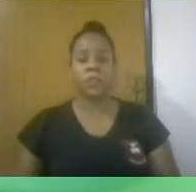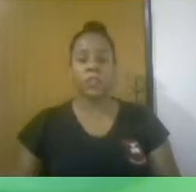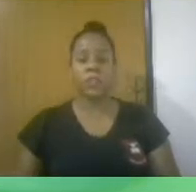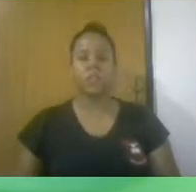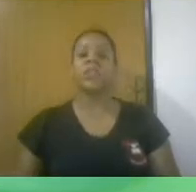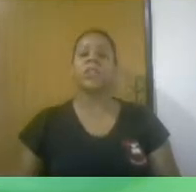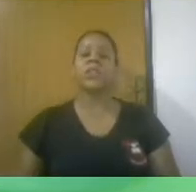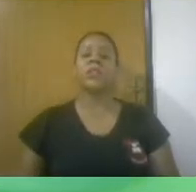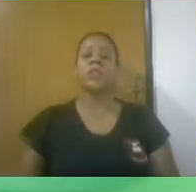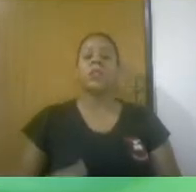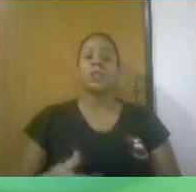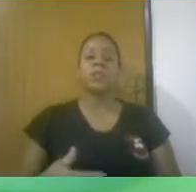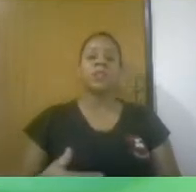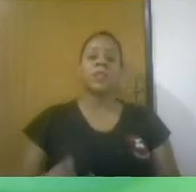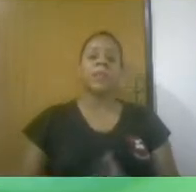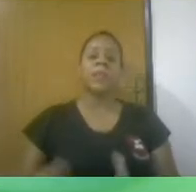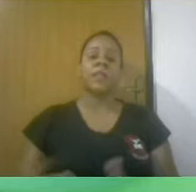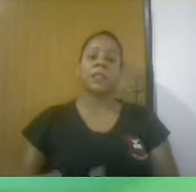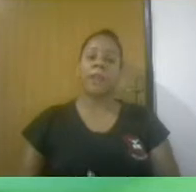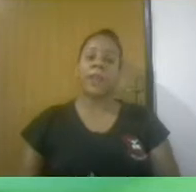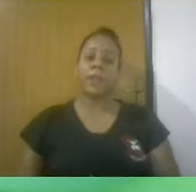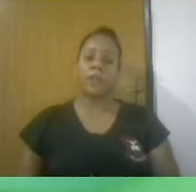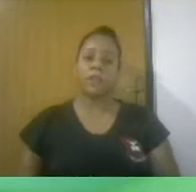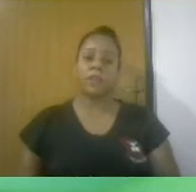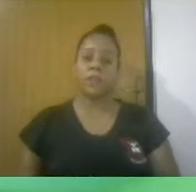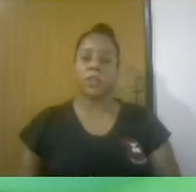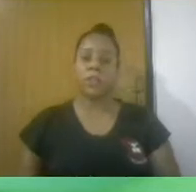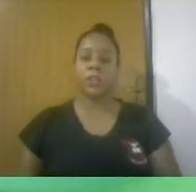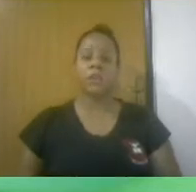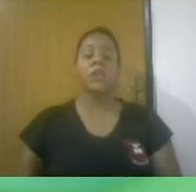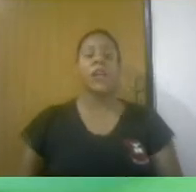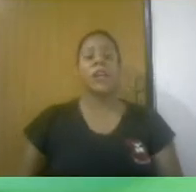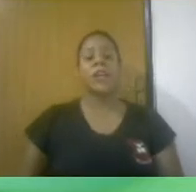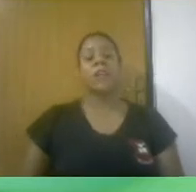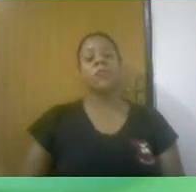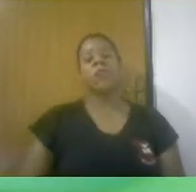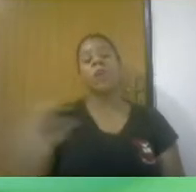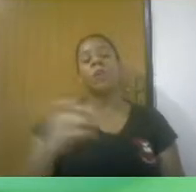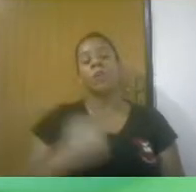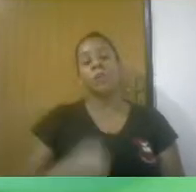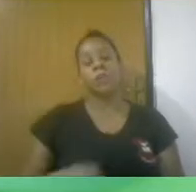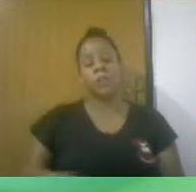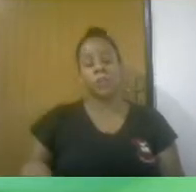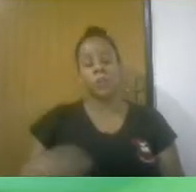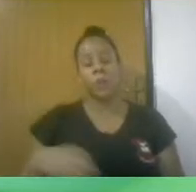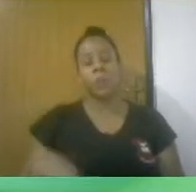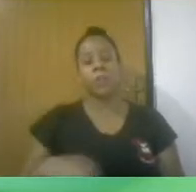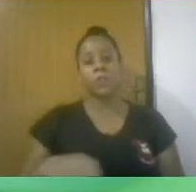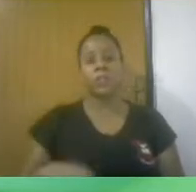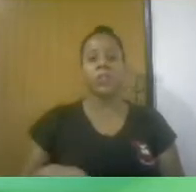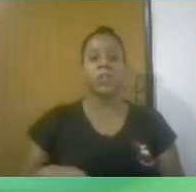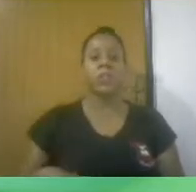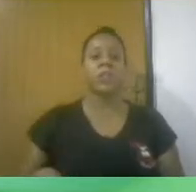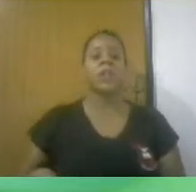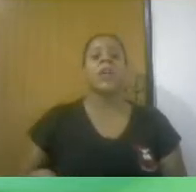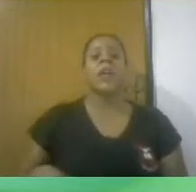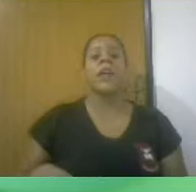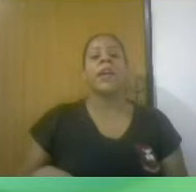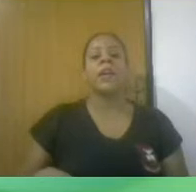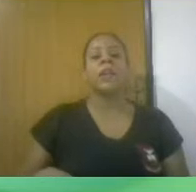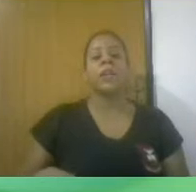os indígenas, de apresentar a eles o cristianismo, e esses próprios